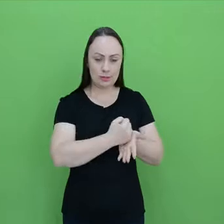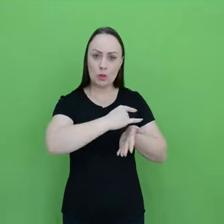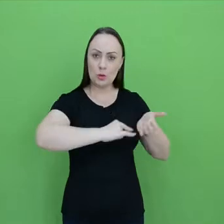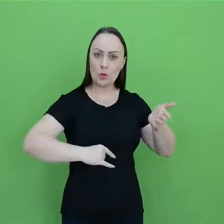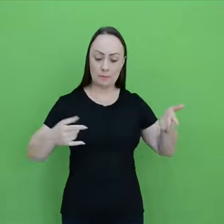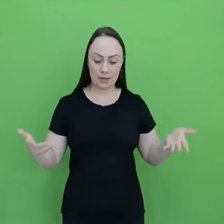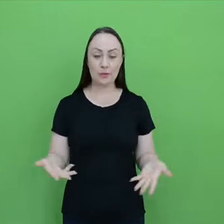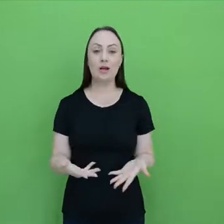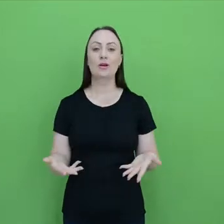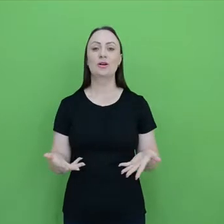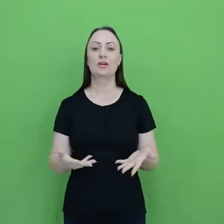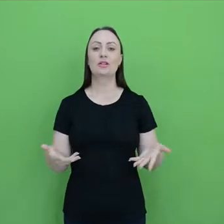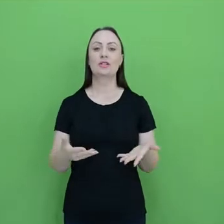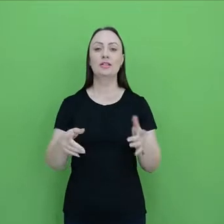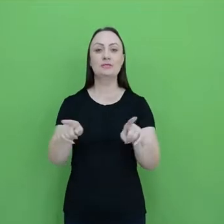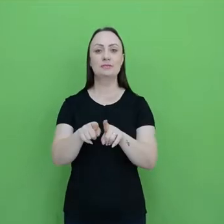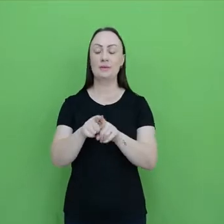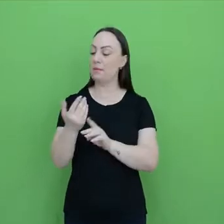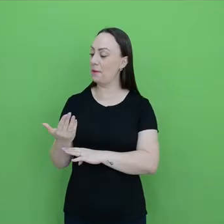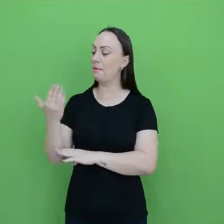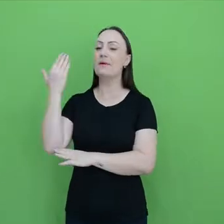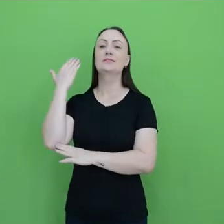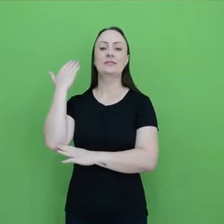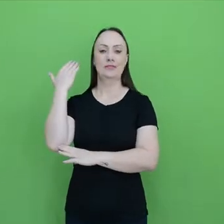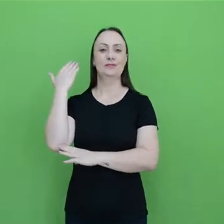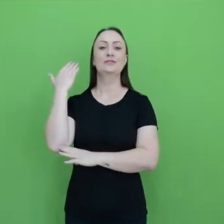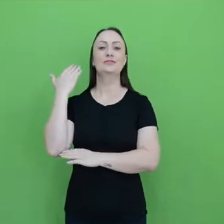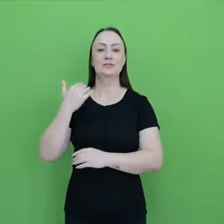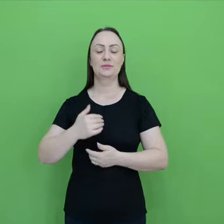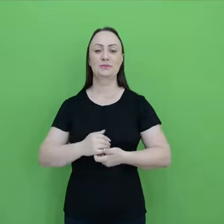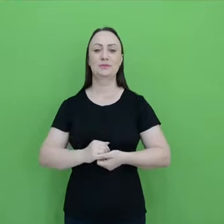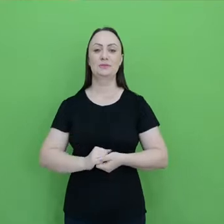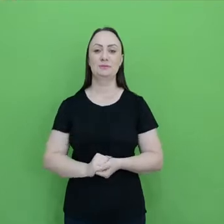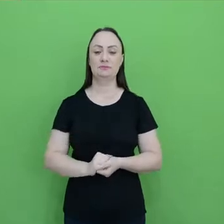documento do agora e dos que já foram.